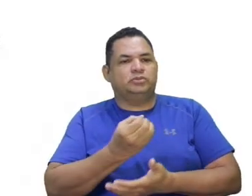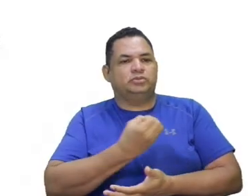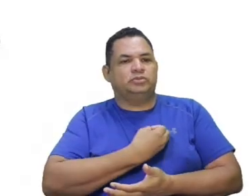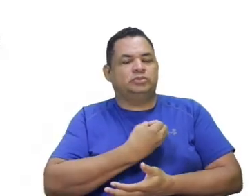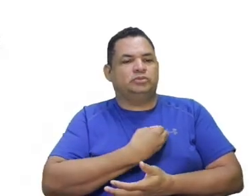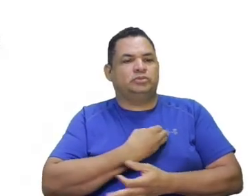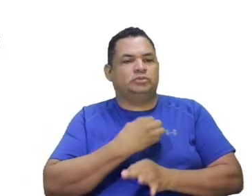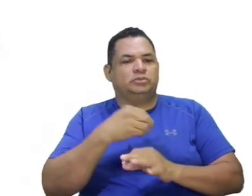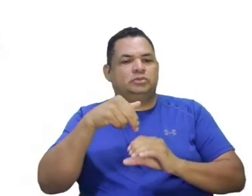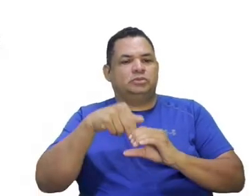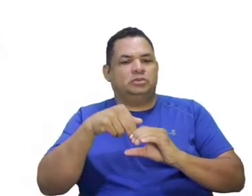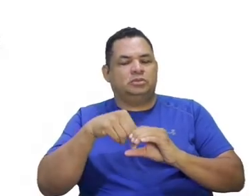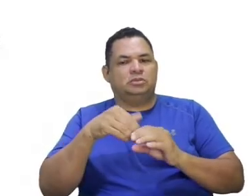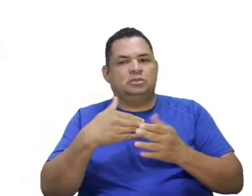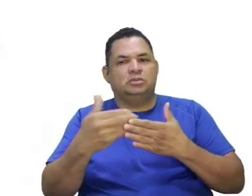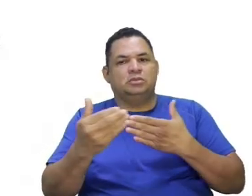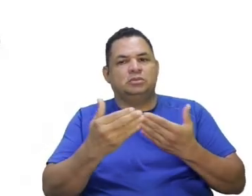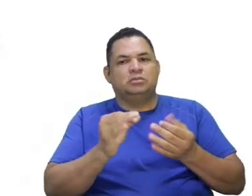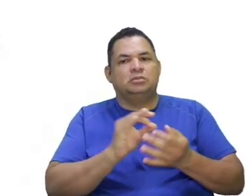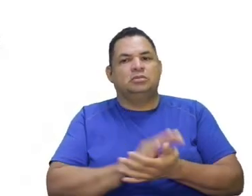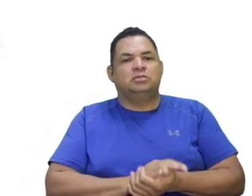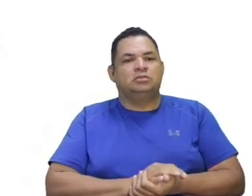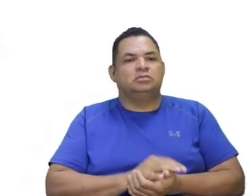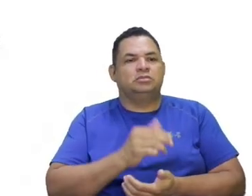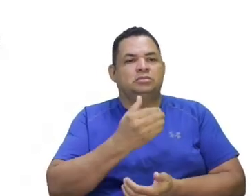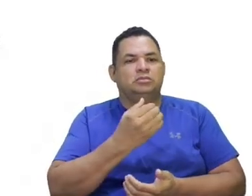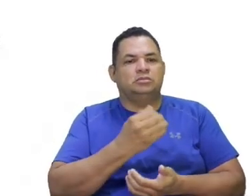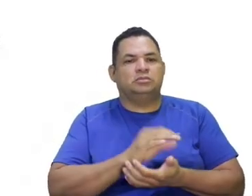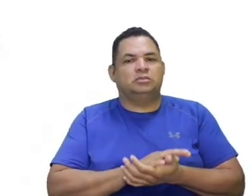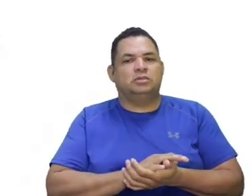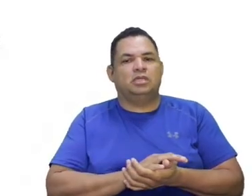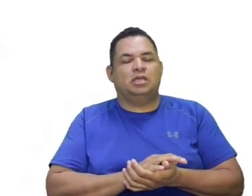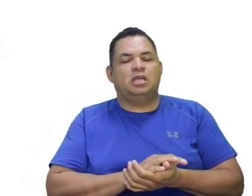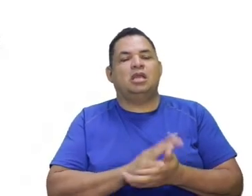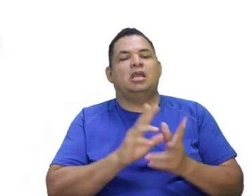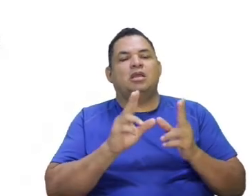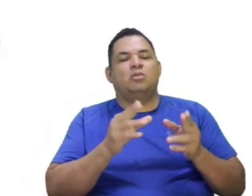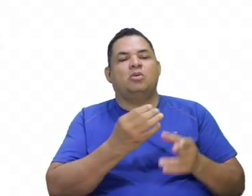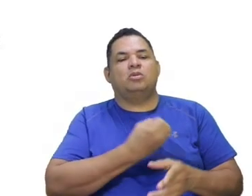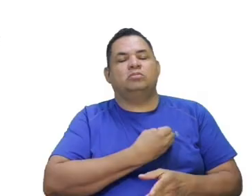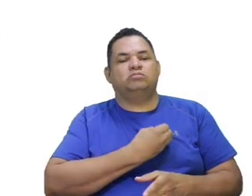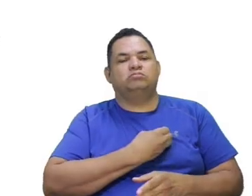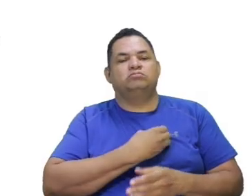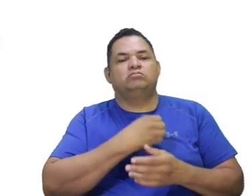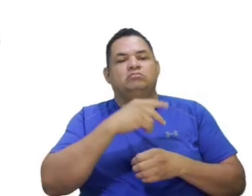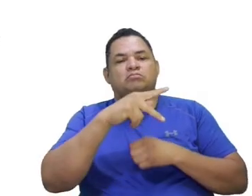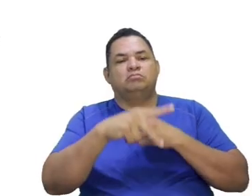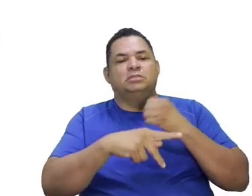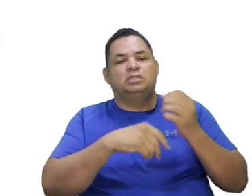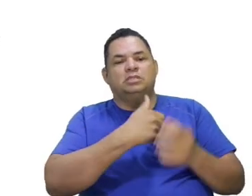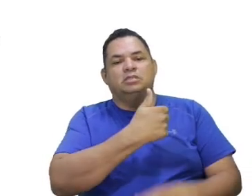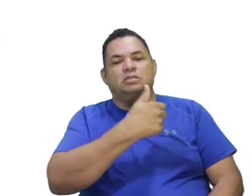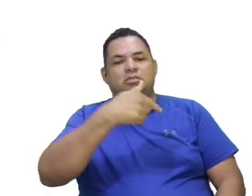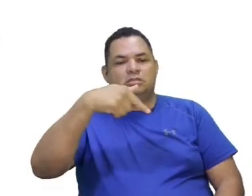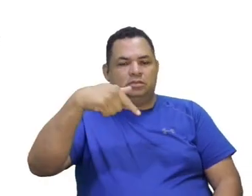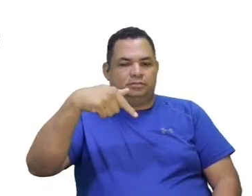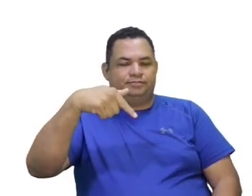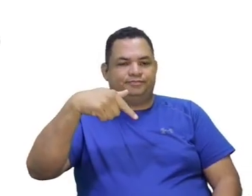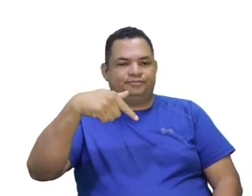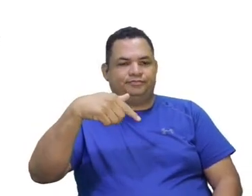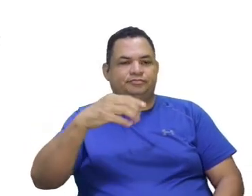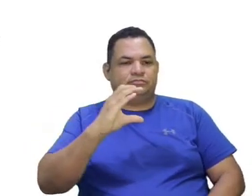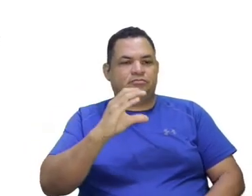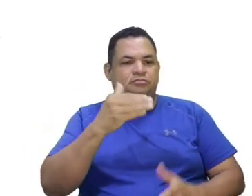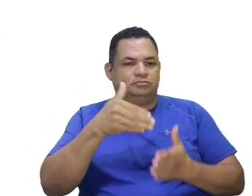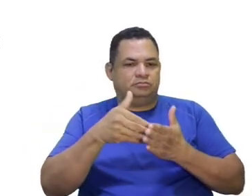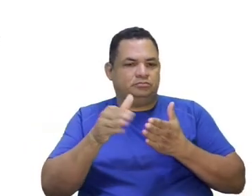número atômico de qualquer átomo é o número de prótons que ele tem, que seria 17. Então, a alternativa